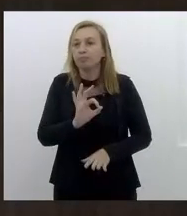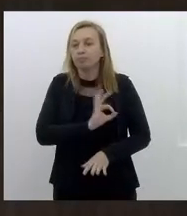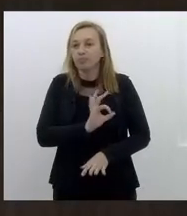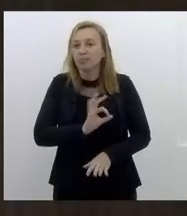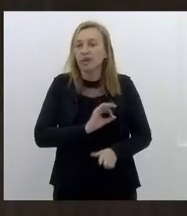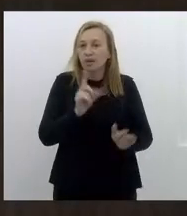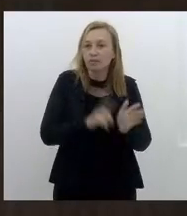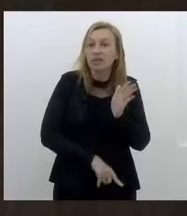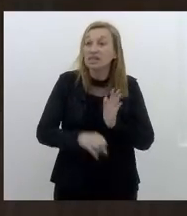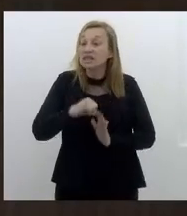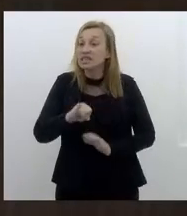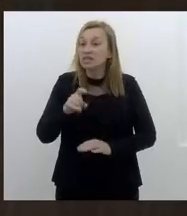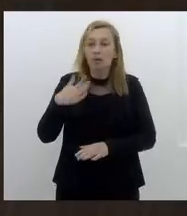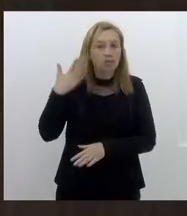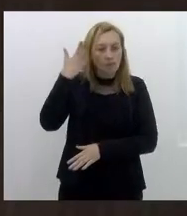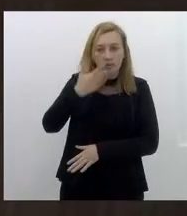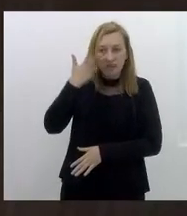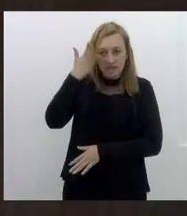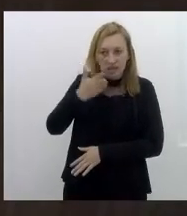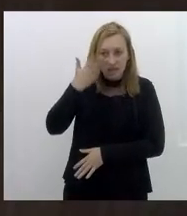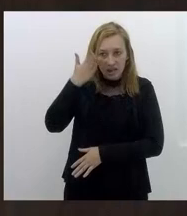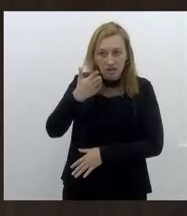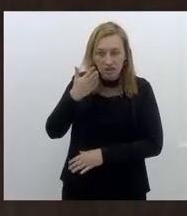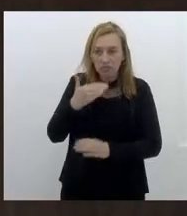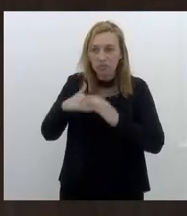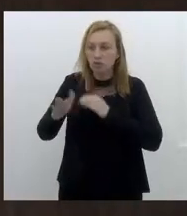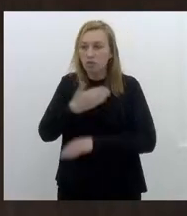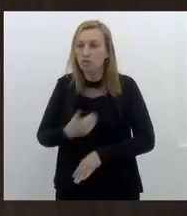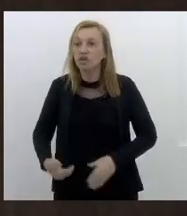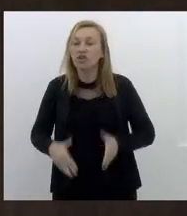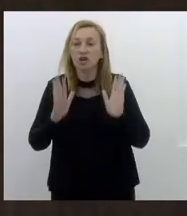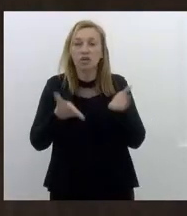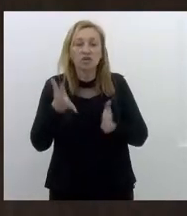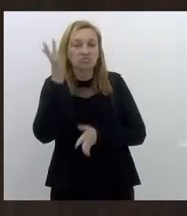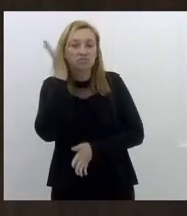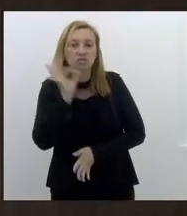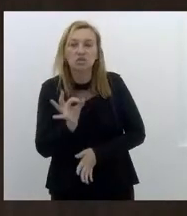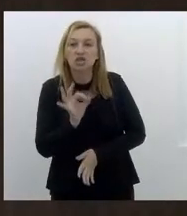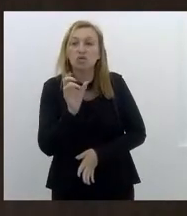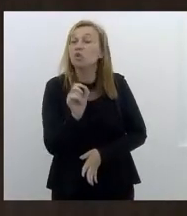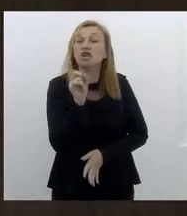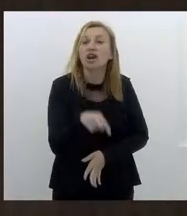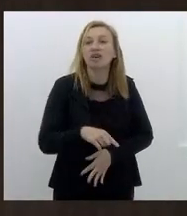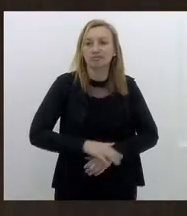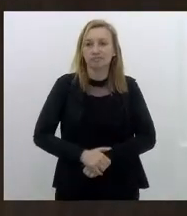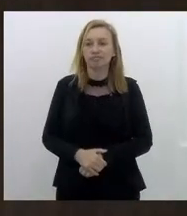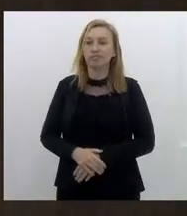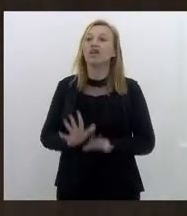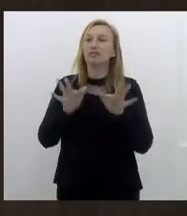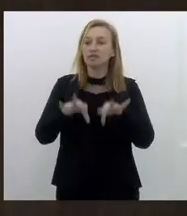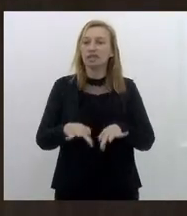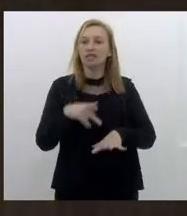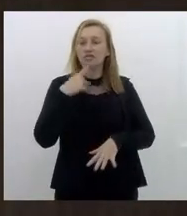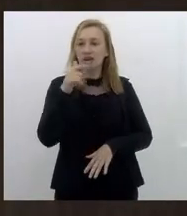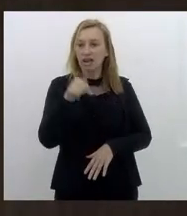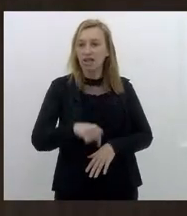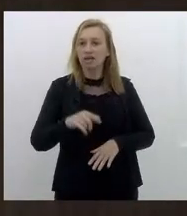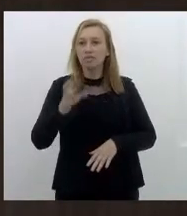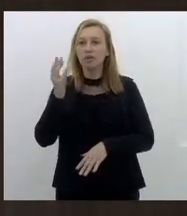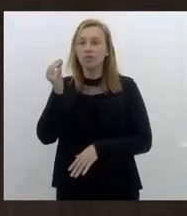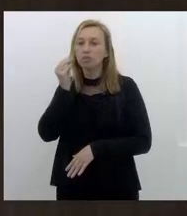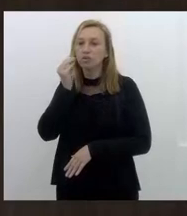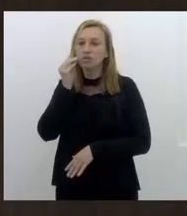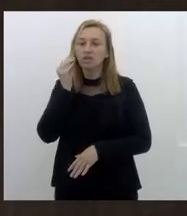se isso não for uma mensagem para o para o atual governo eu não sei o que será então eu encerro minha fala aqui para dar oportunidade